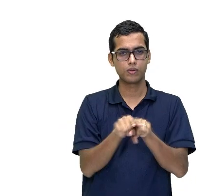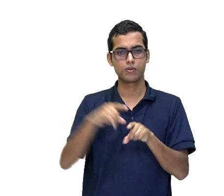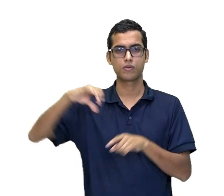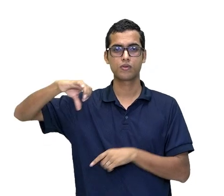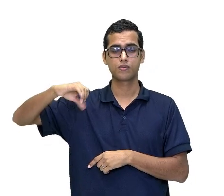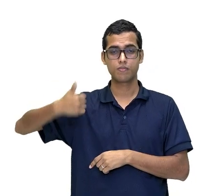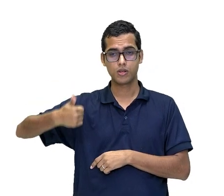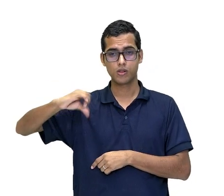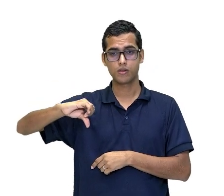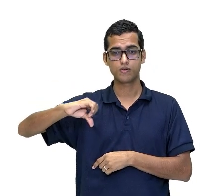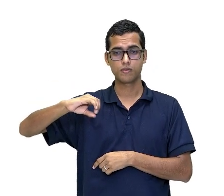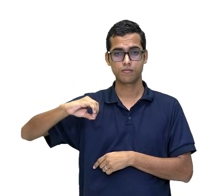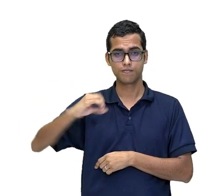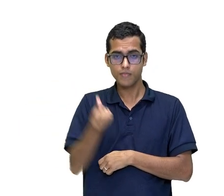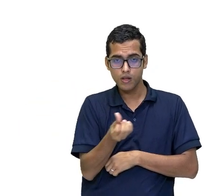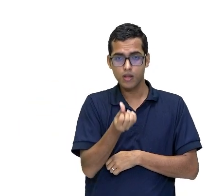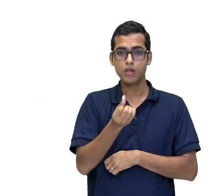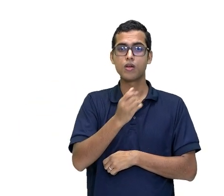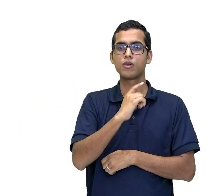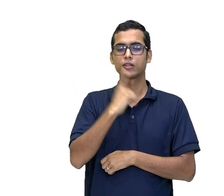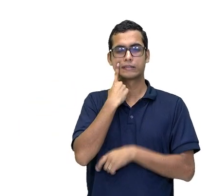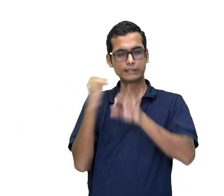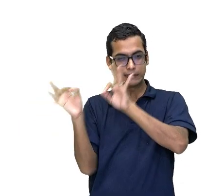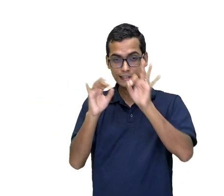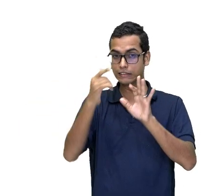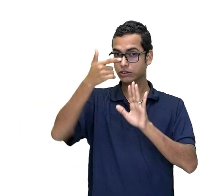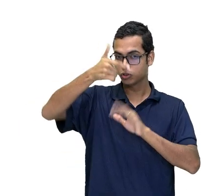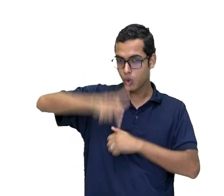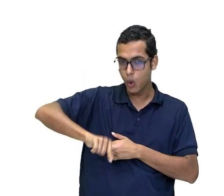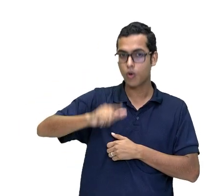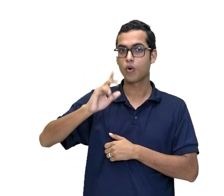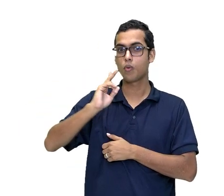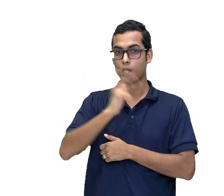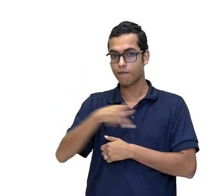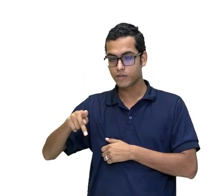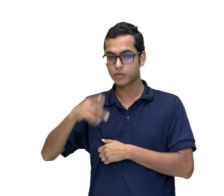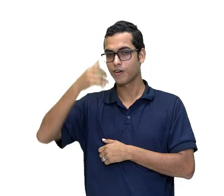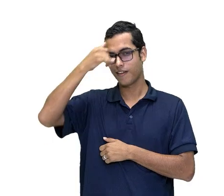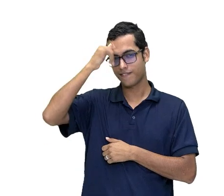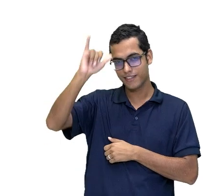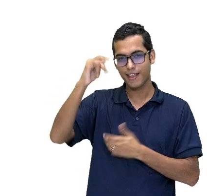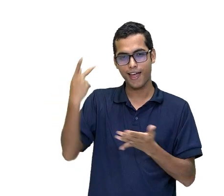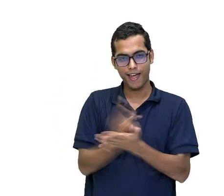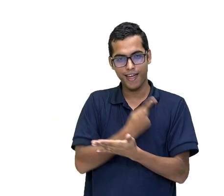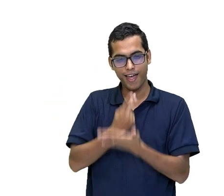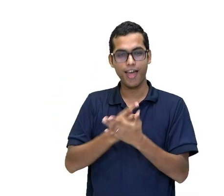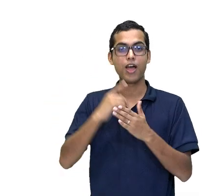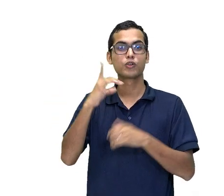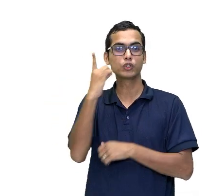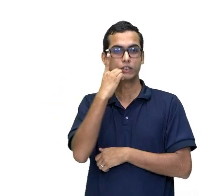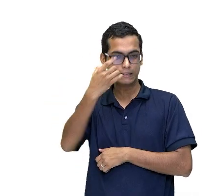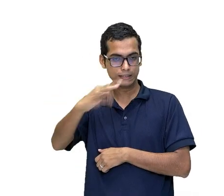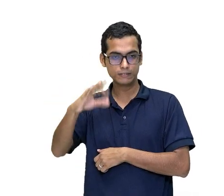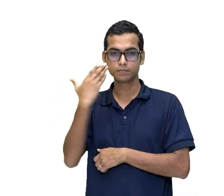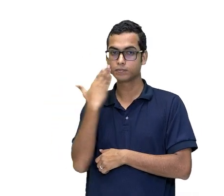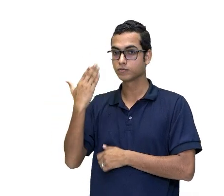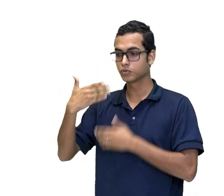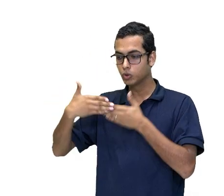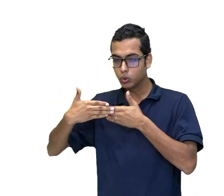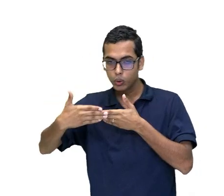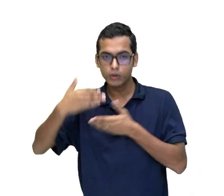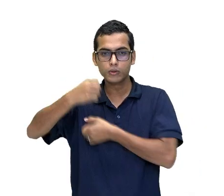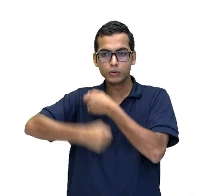1906, perdão. Vamos ler de novo, professor, não errar a data, para vocês não, basicamente, não tiverem uma informação errada. A partir